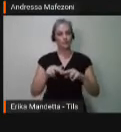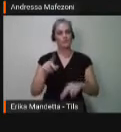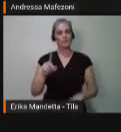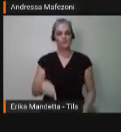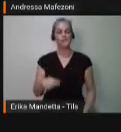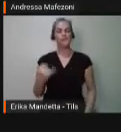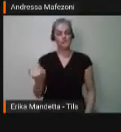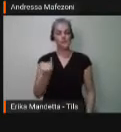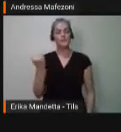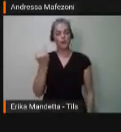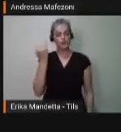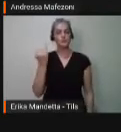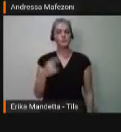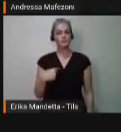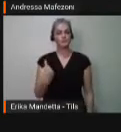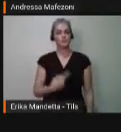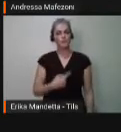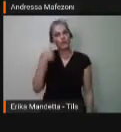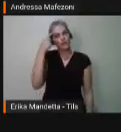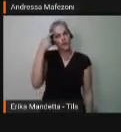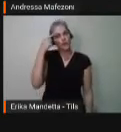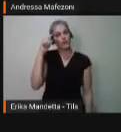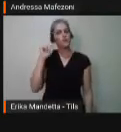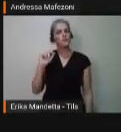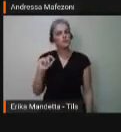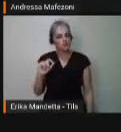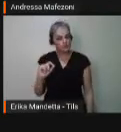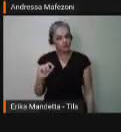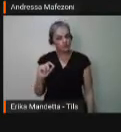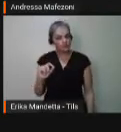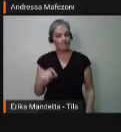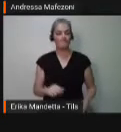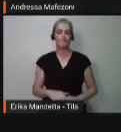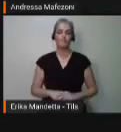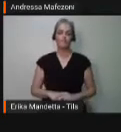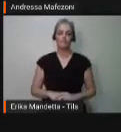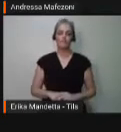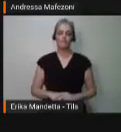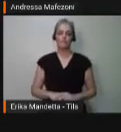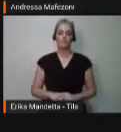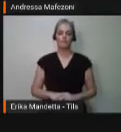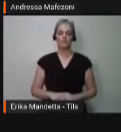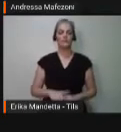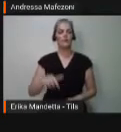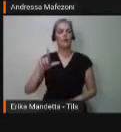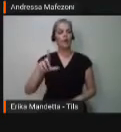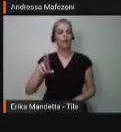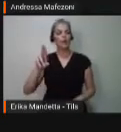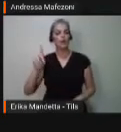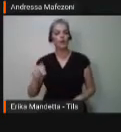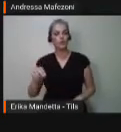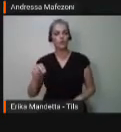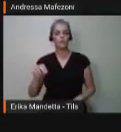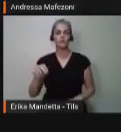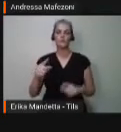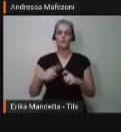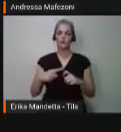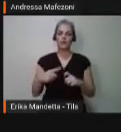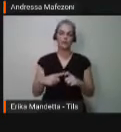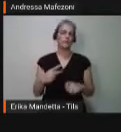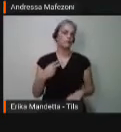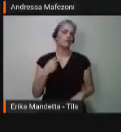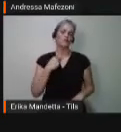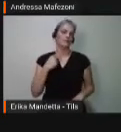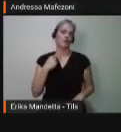importante que a gente pense que o laudo médico não pode ser um caminho